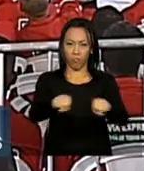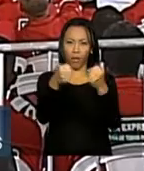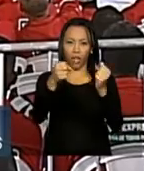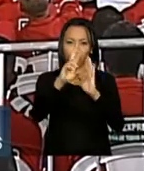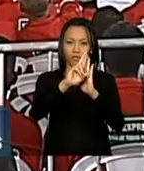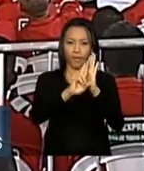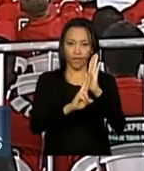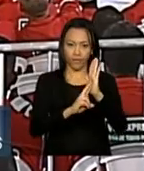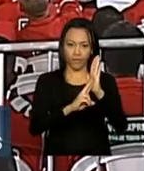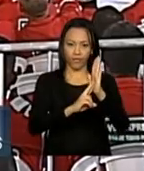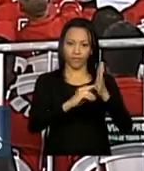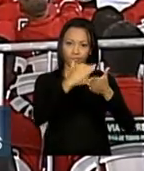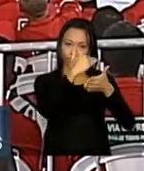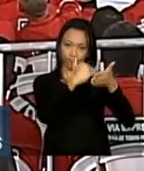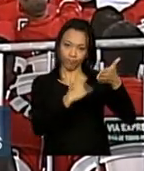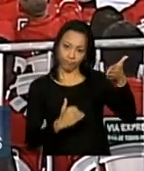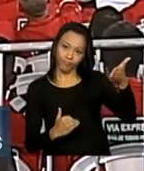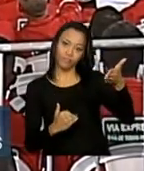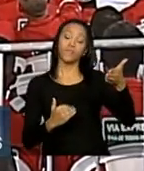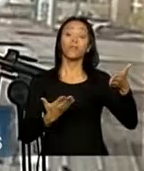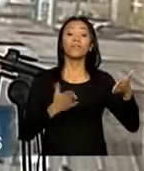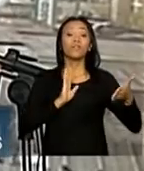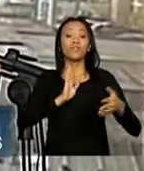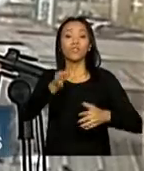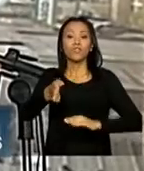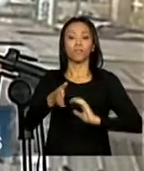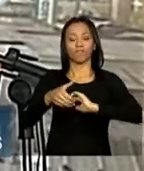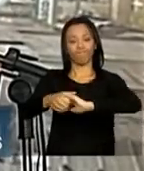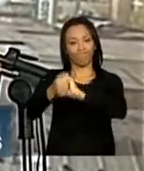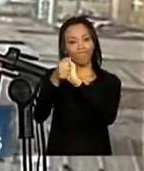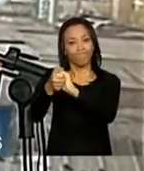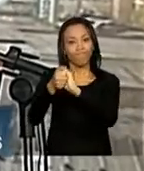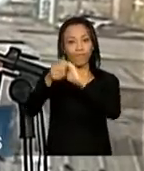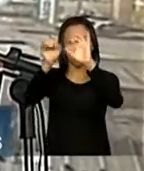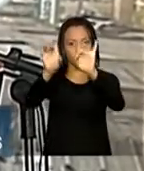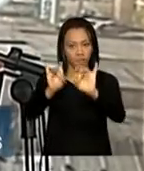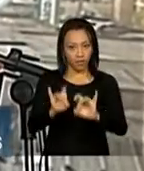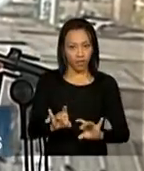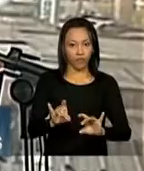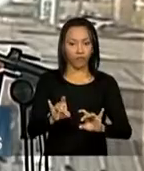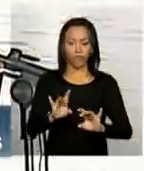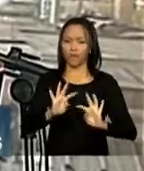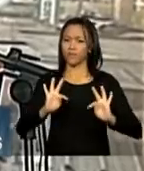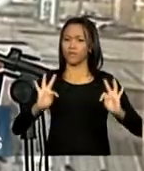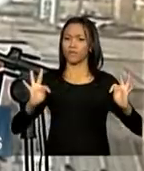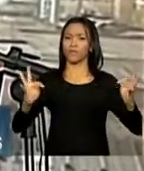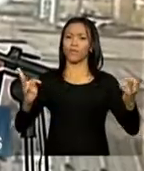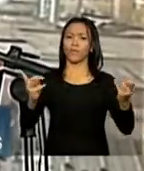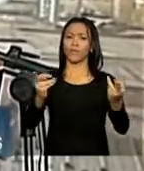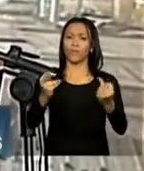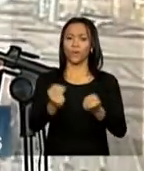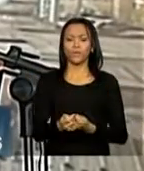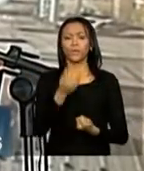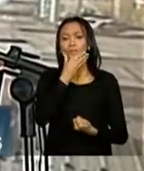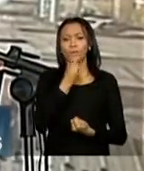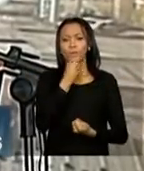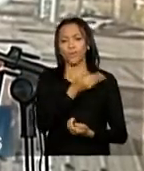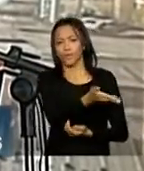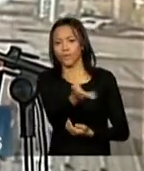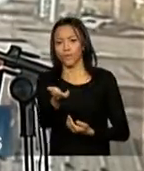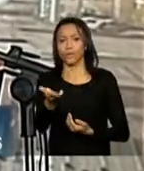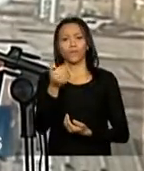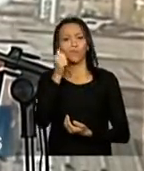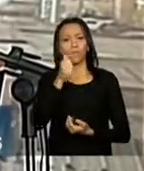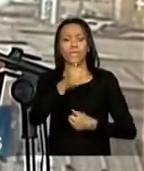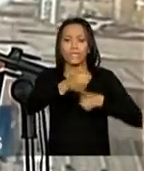e dirigindo um cumprimento especial a todos os trabalhadores